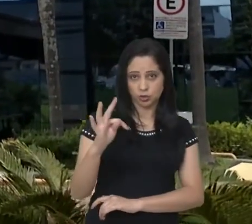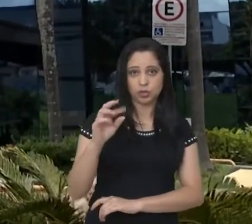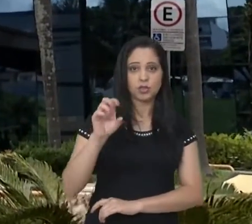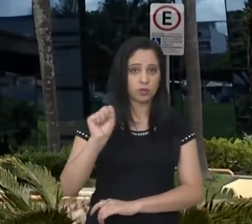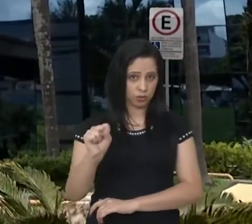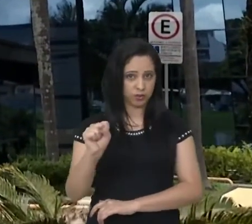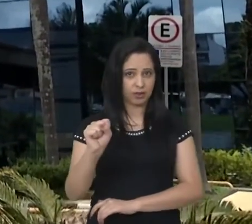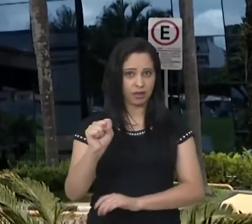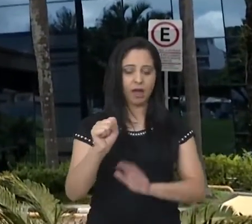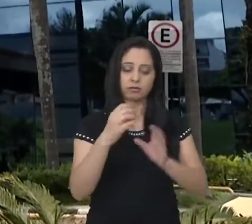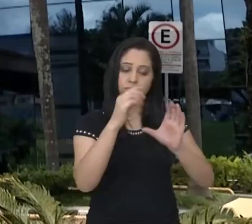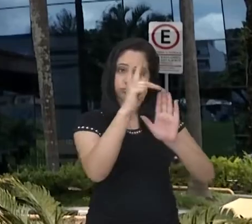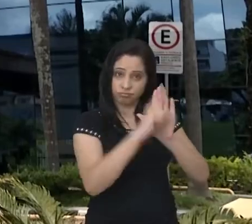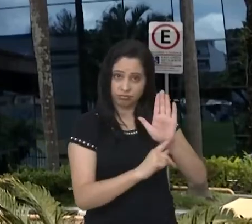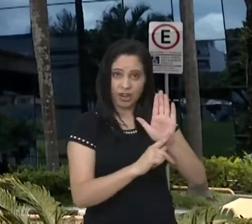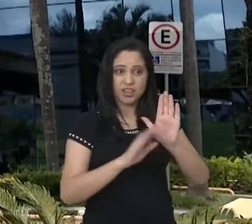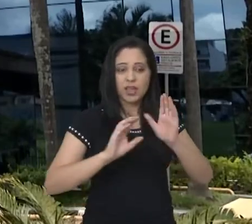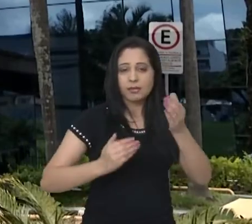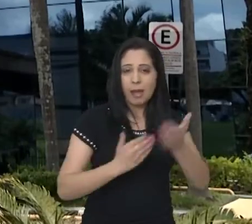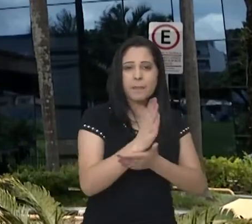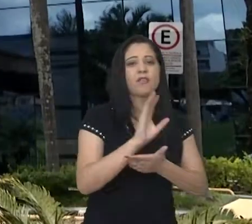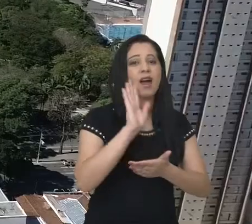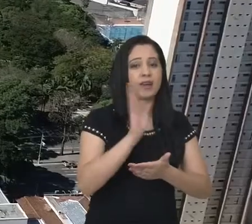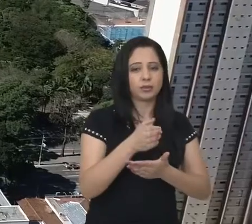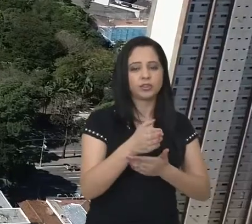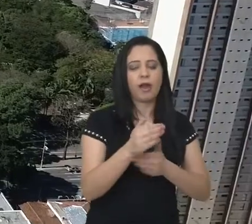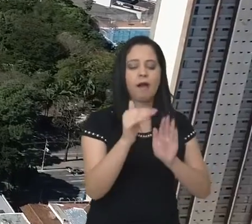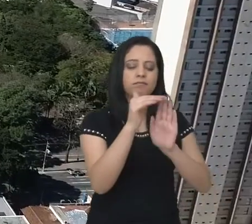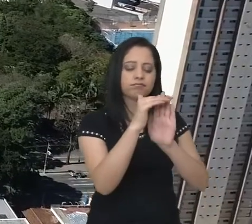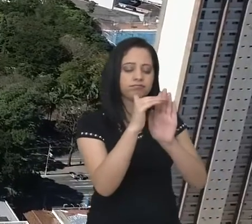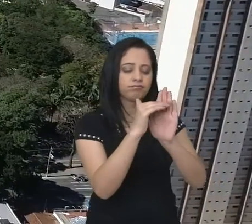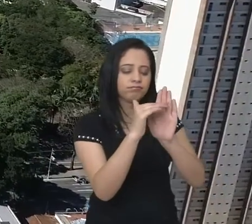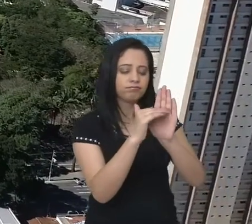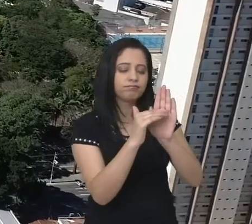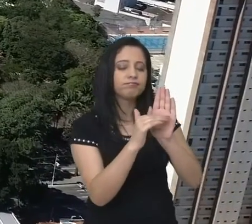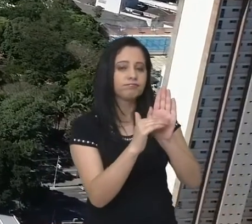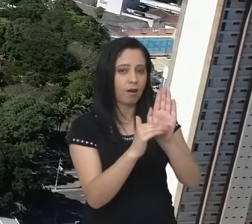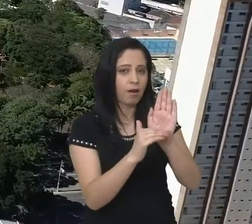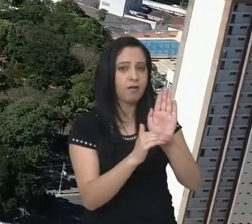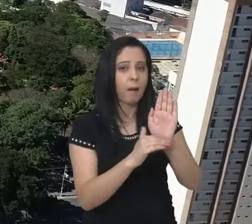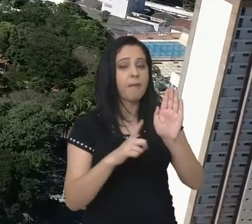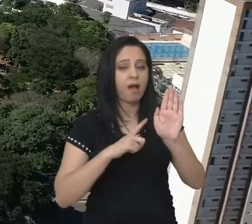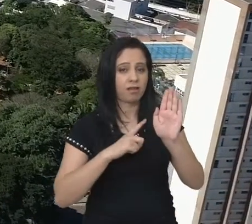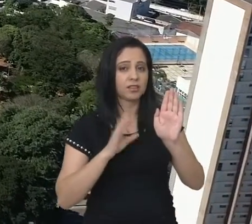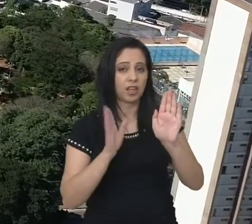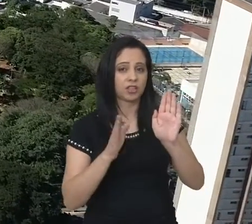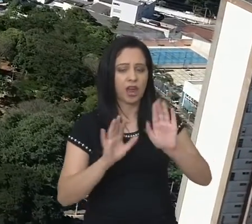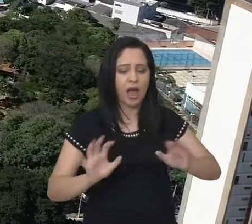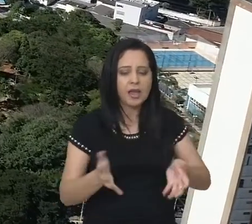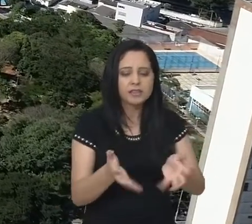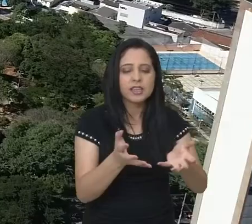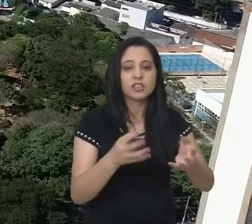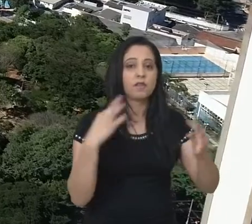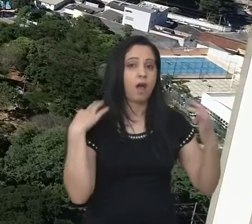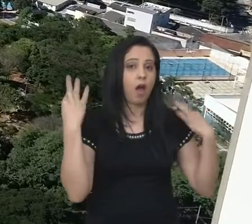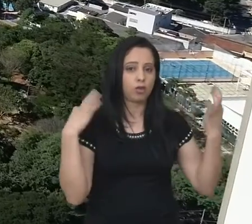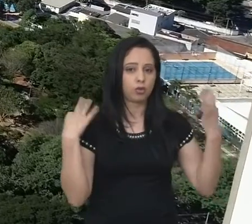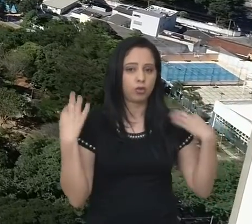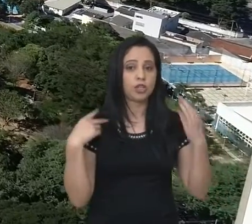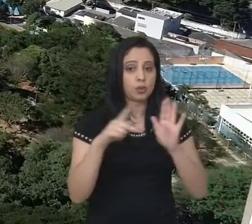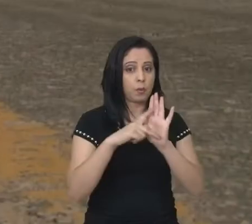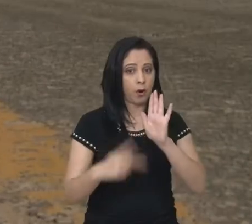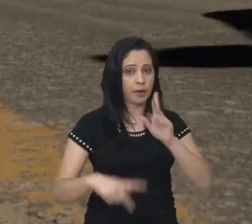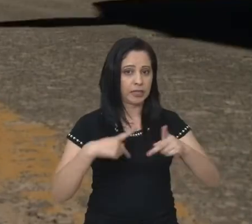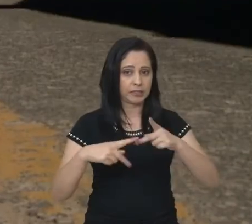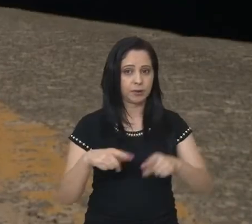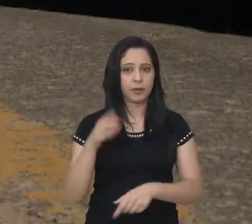foi aprovado na Câmara de São José dos Campos e deve nortear o planejamento, desenvolvimento e o incentivo ao turismo no